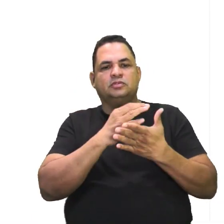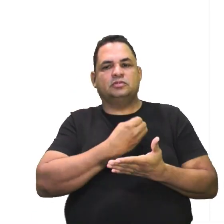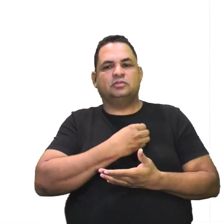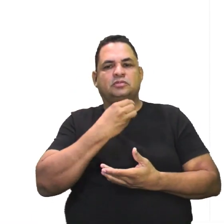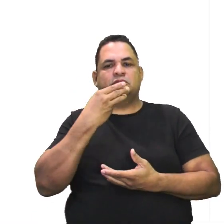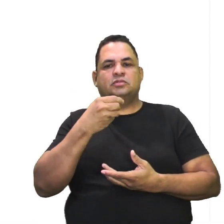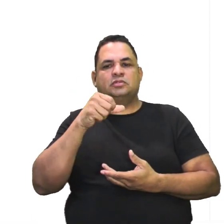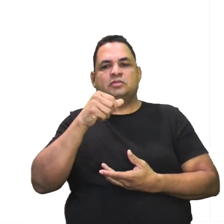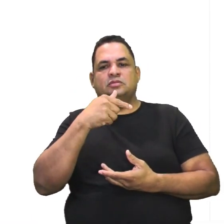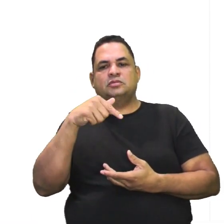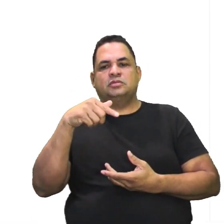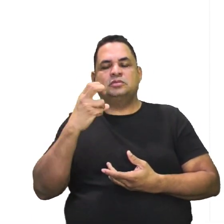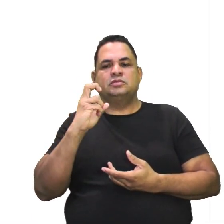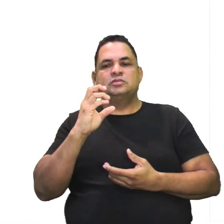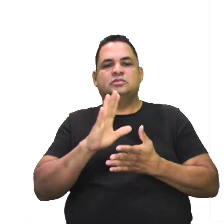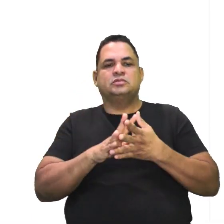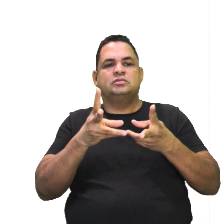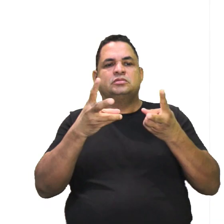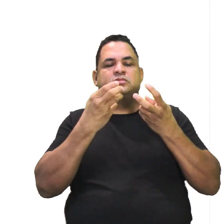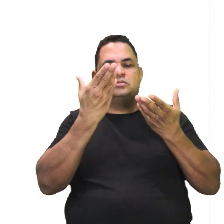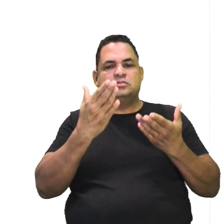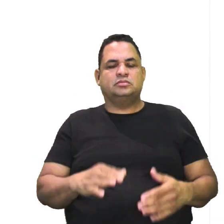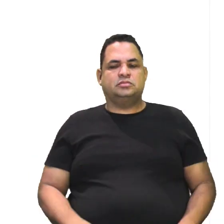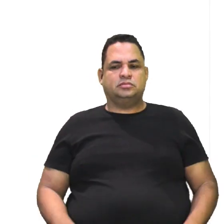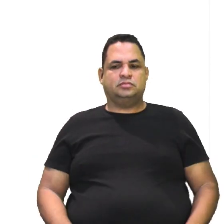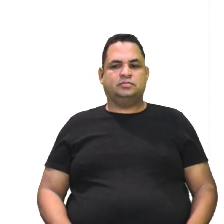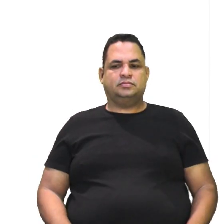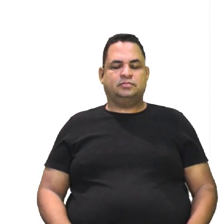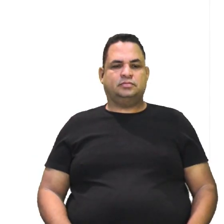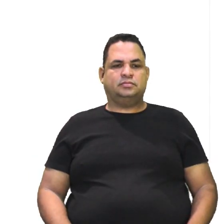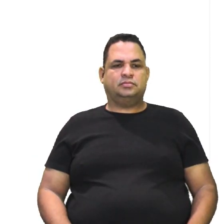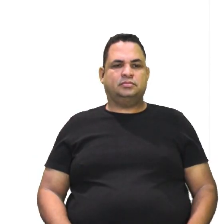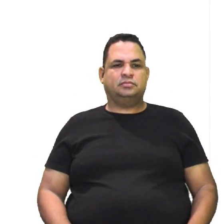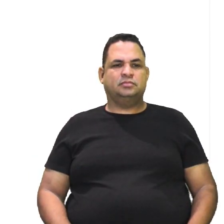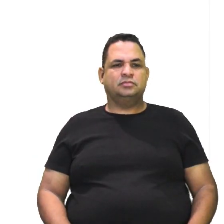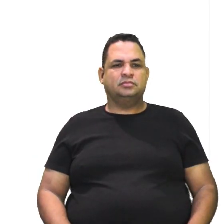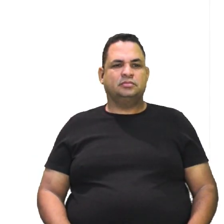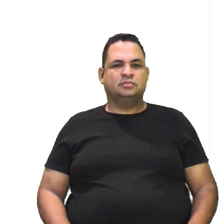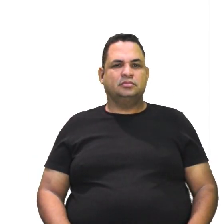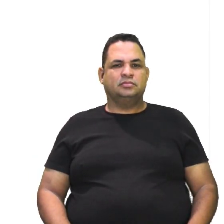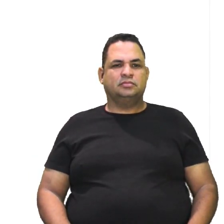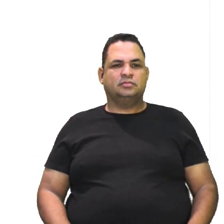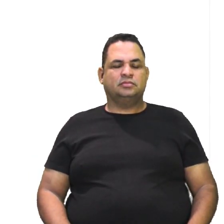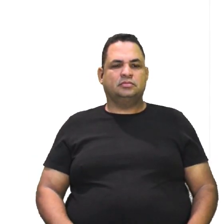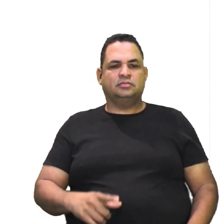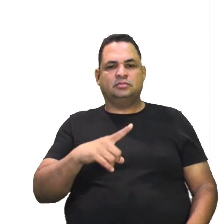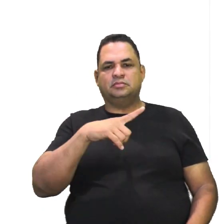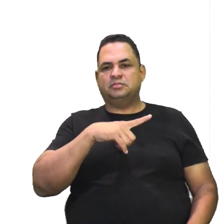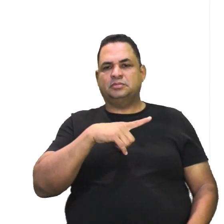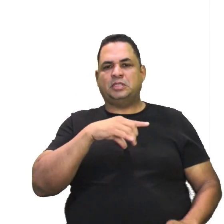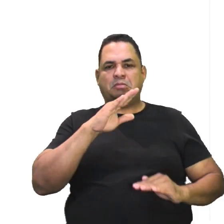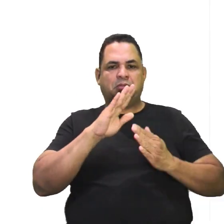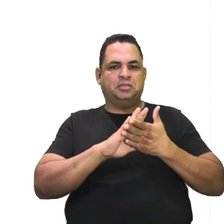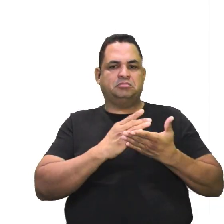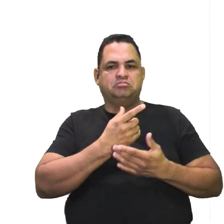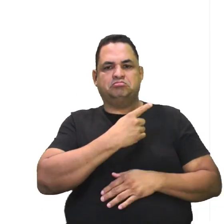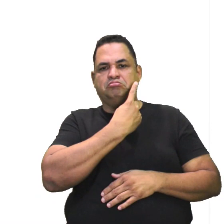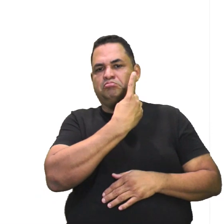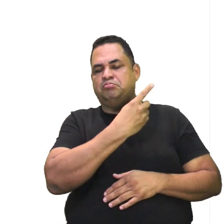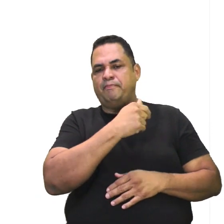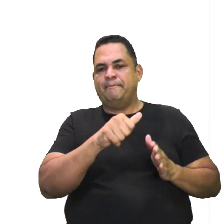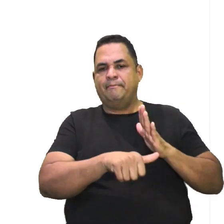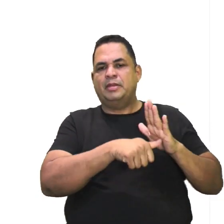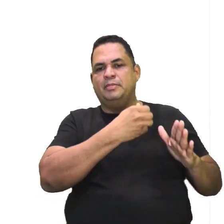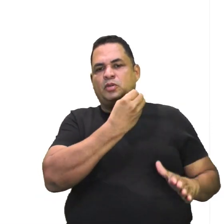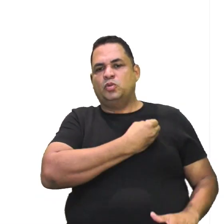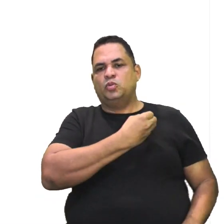3, 9, 7 e 5. Já percebeu uma coisa aqui, ó. Tem uma discrepância muito grande entre o primeiro e o último valor,